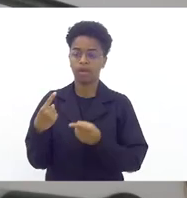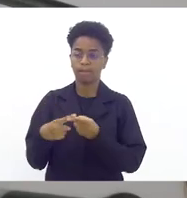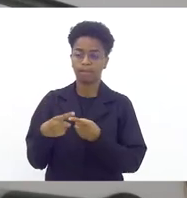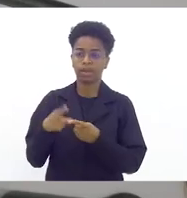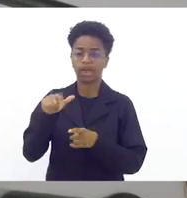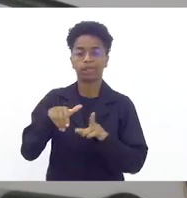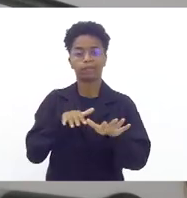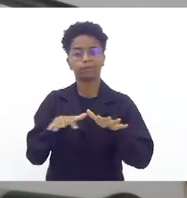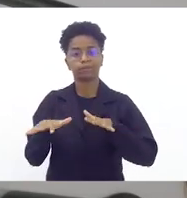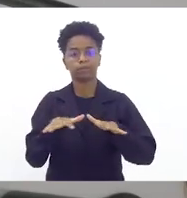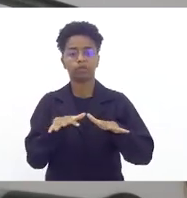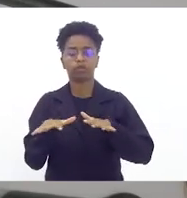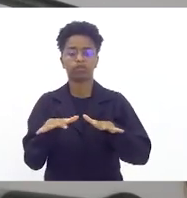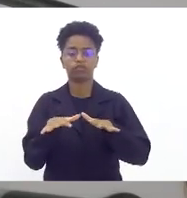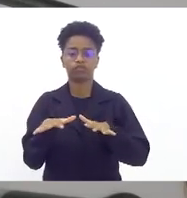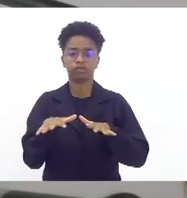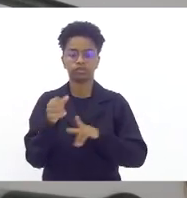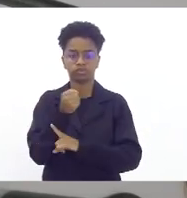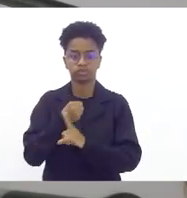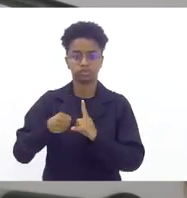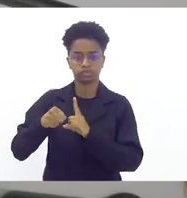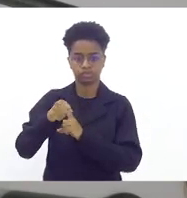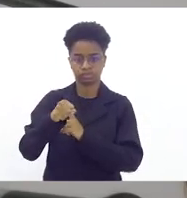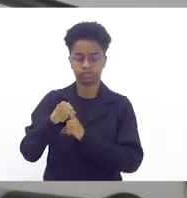é um movimento social